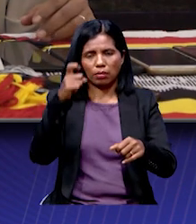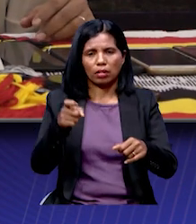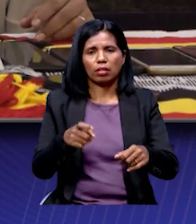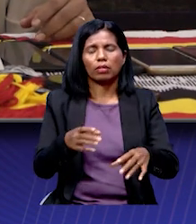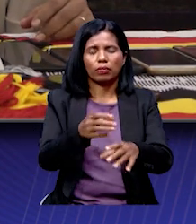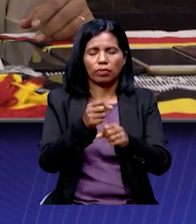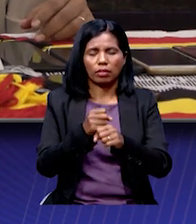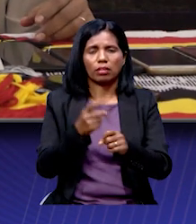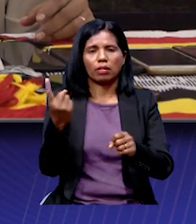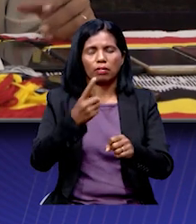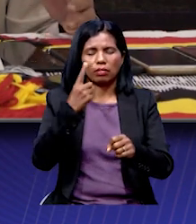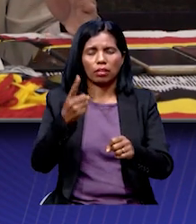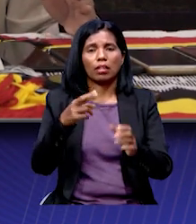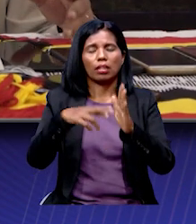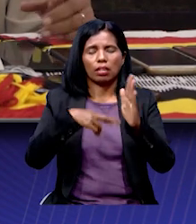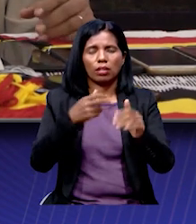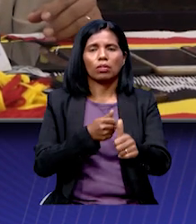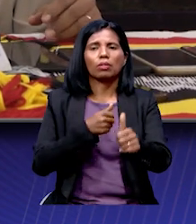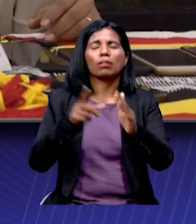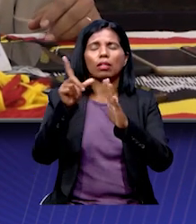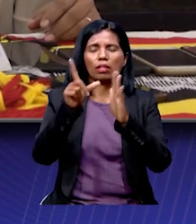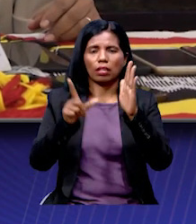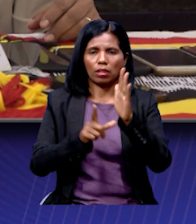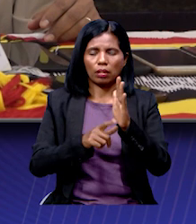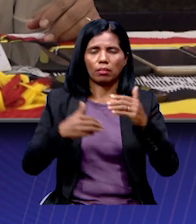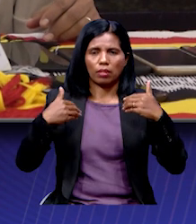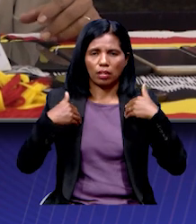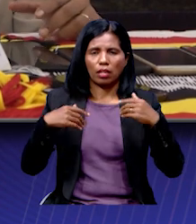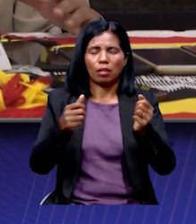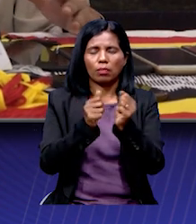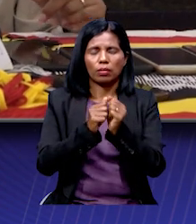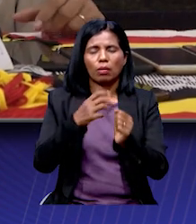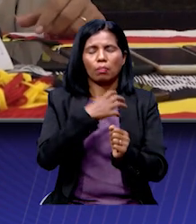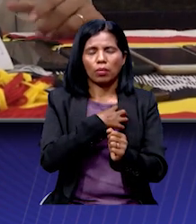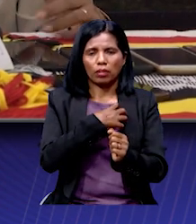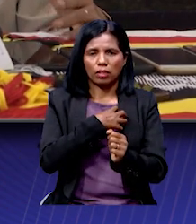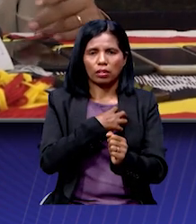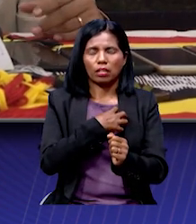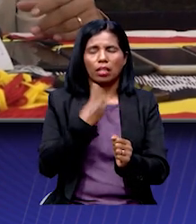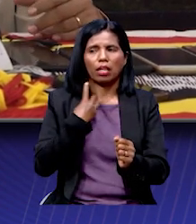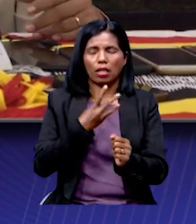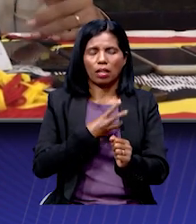fati medidas tu ir lei nebe vigora. Amotu ko pentele ami consegue